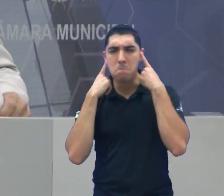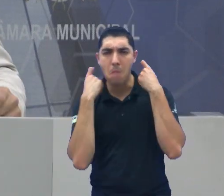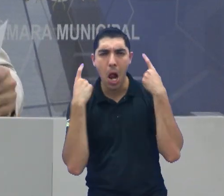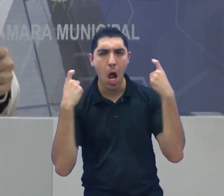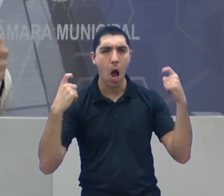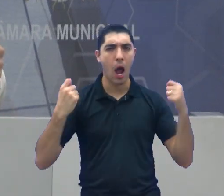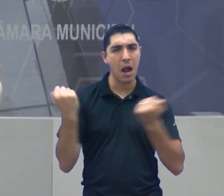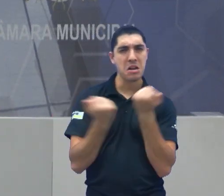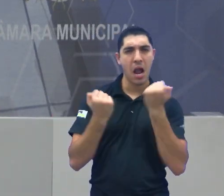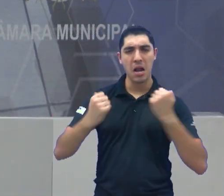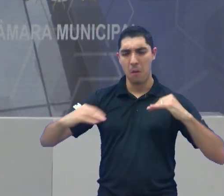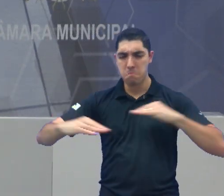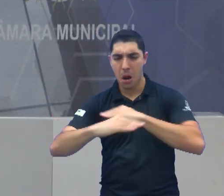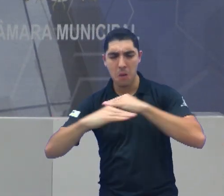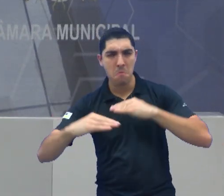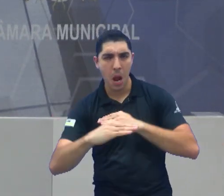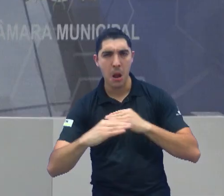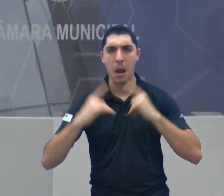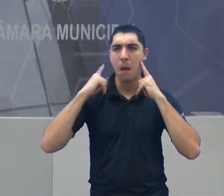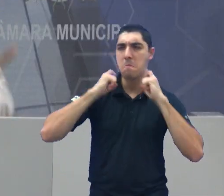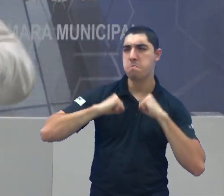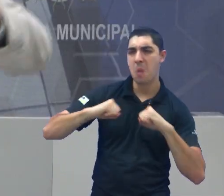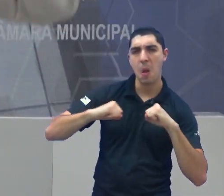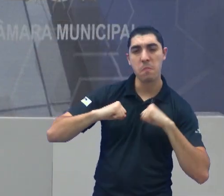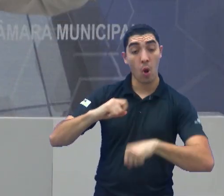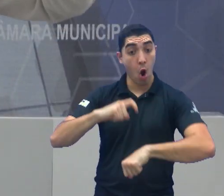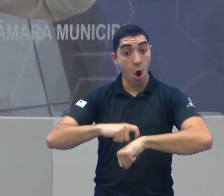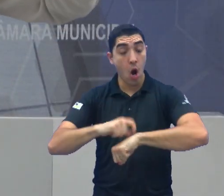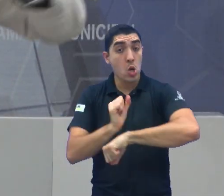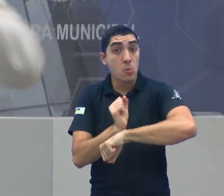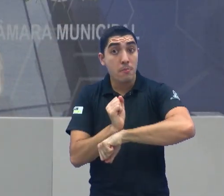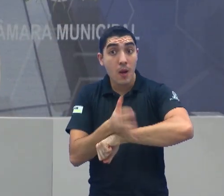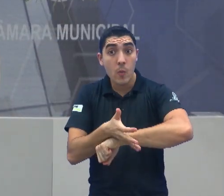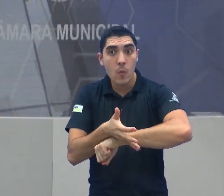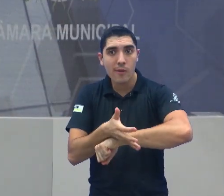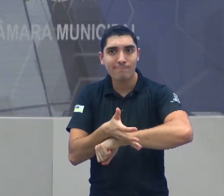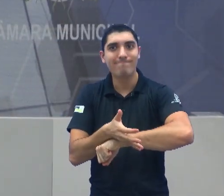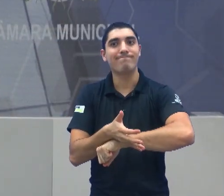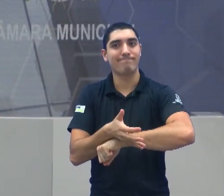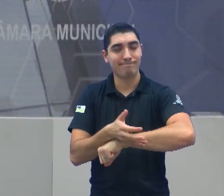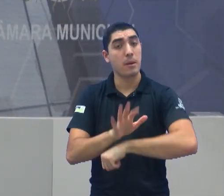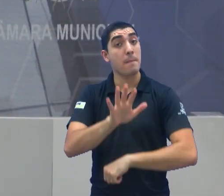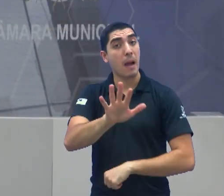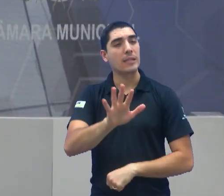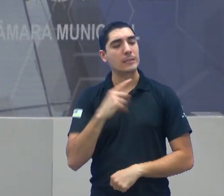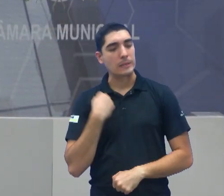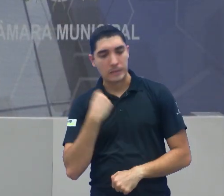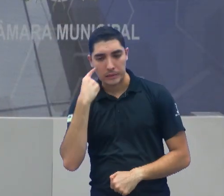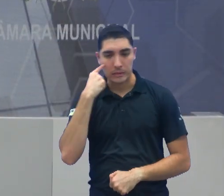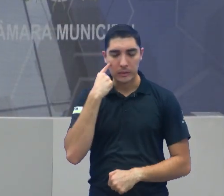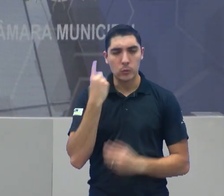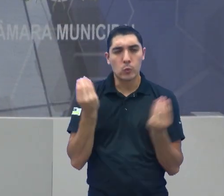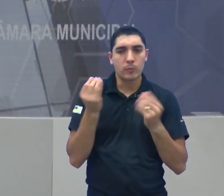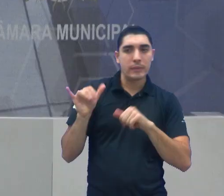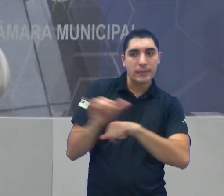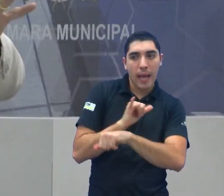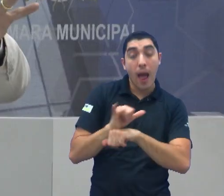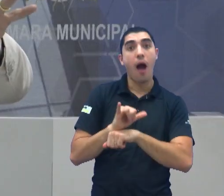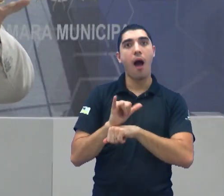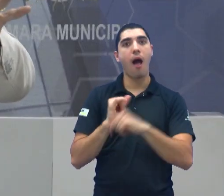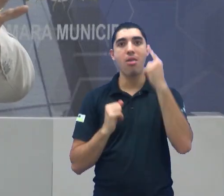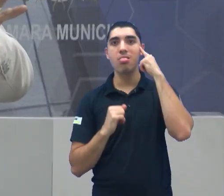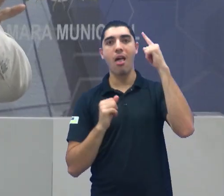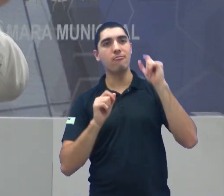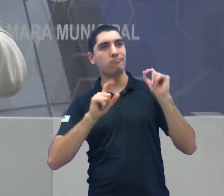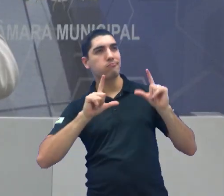horário da madrugada, e essa seria uma das soluções, né, junto com outras tantas, que coibiria